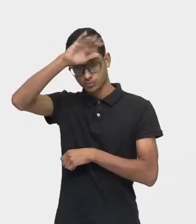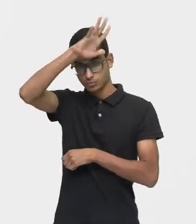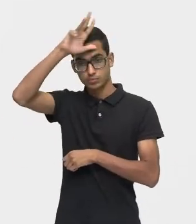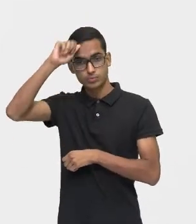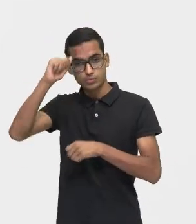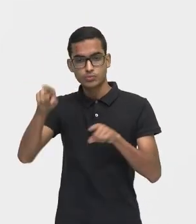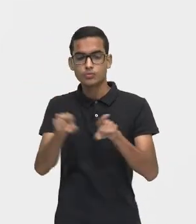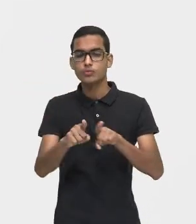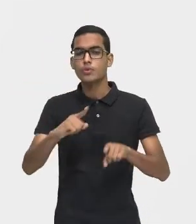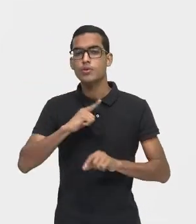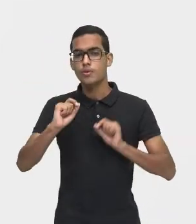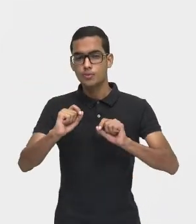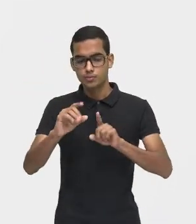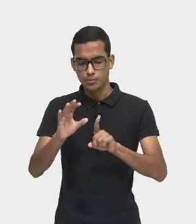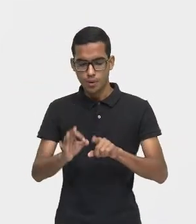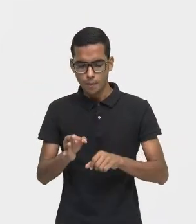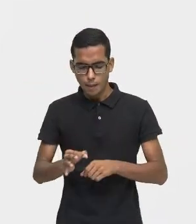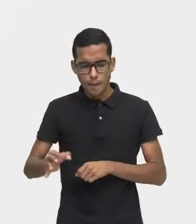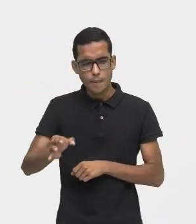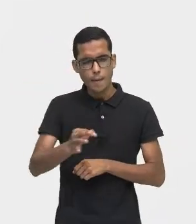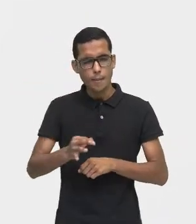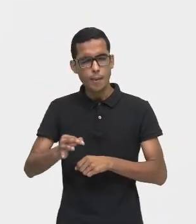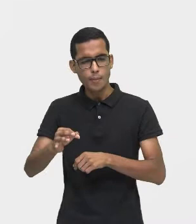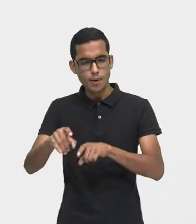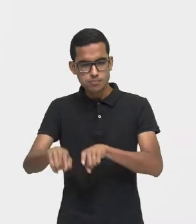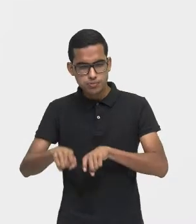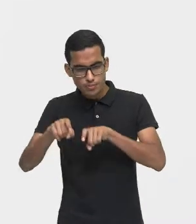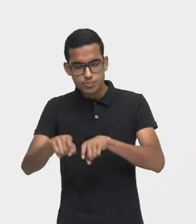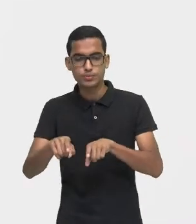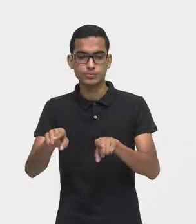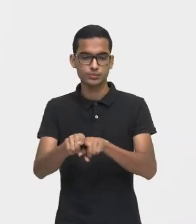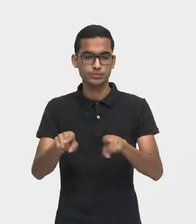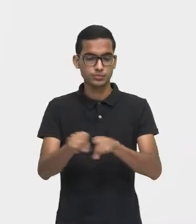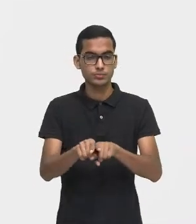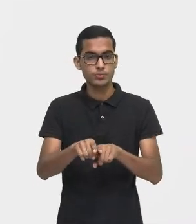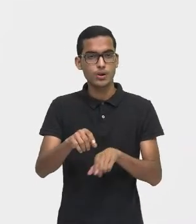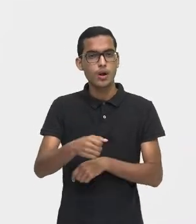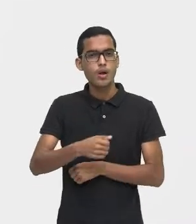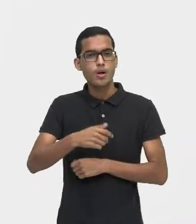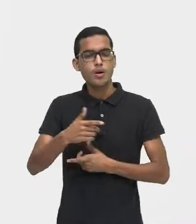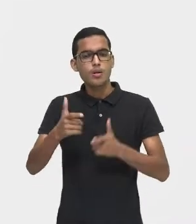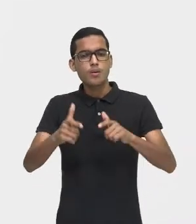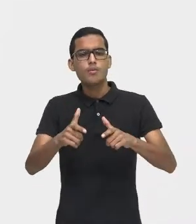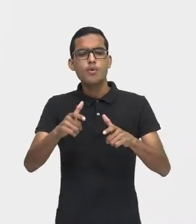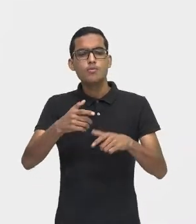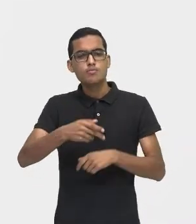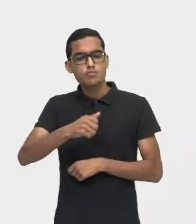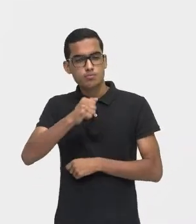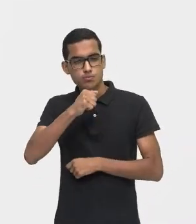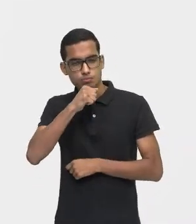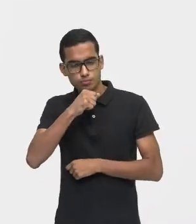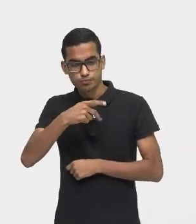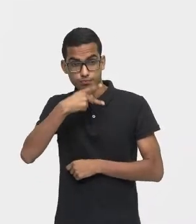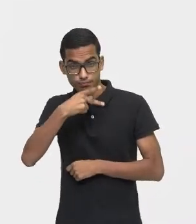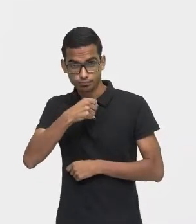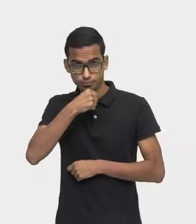esses produtos. Porto Velho, em Rondônia, também grãos, né, muito levado aí,